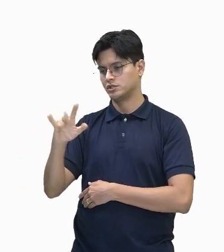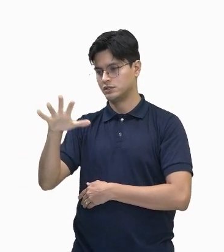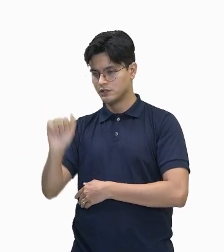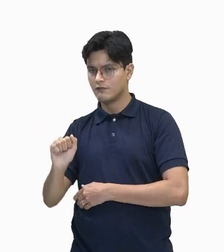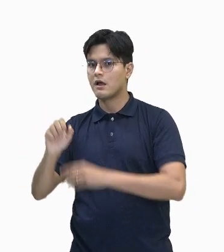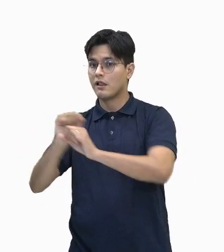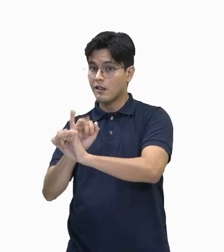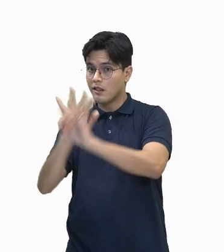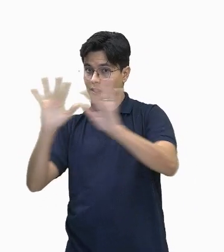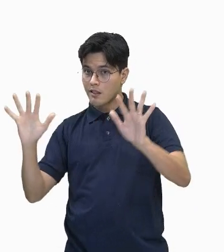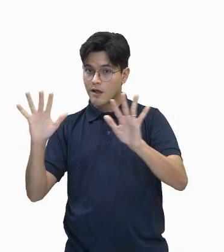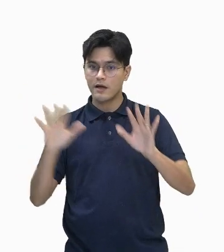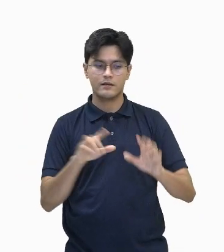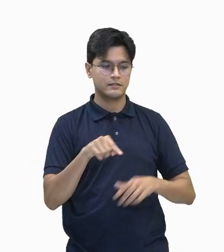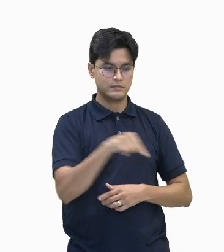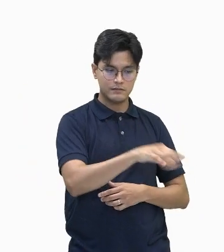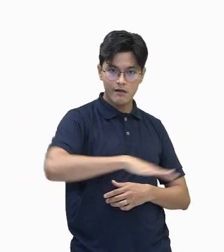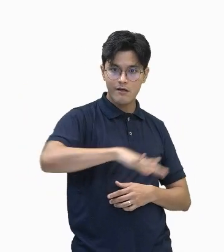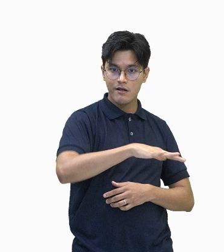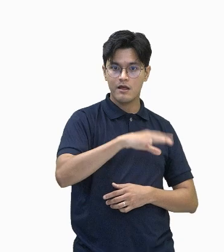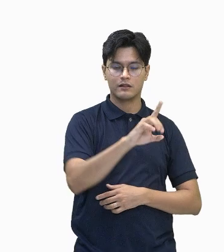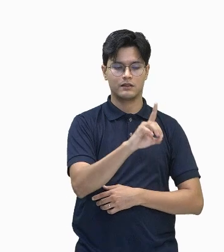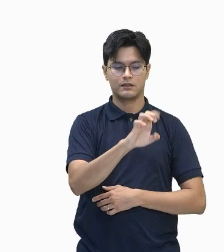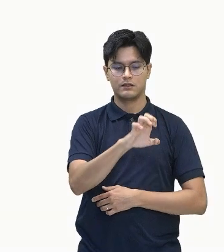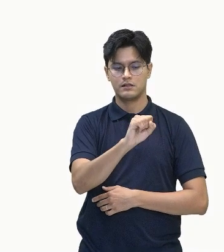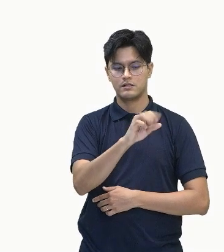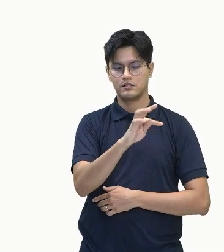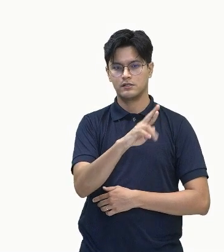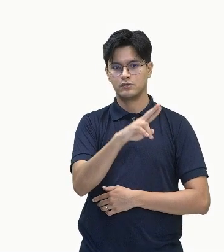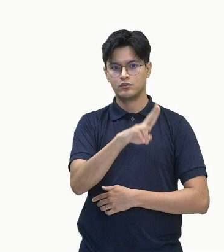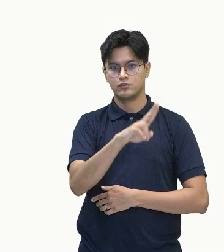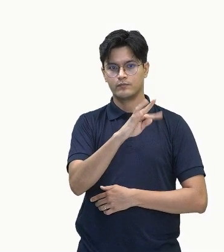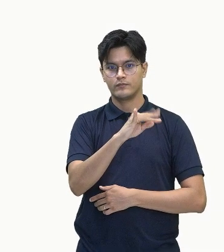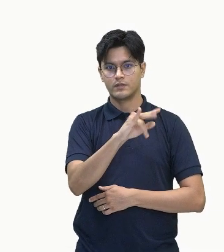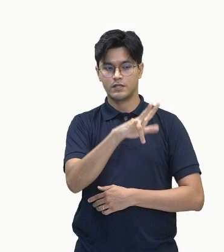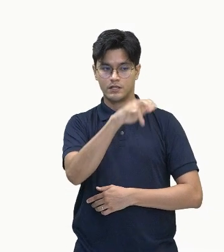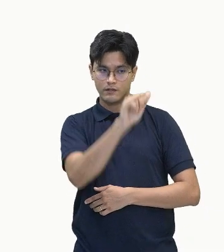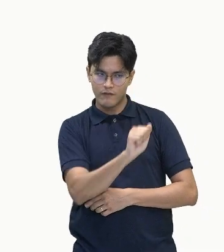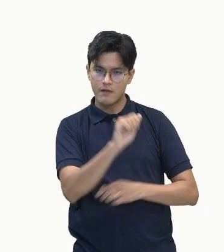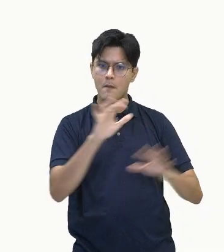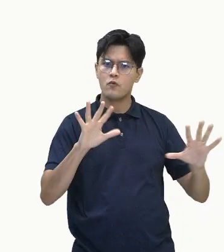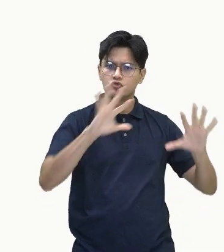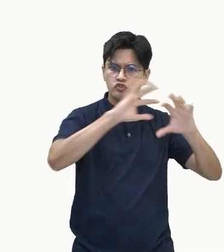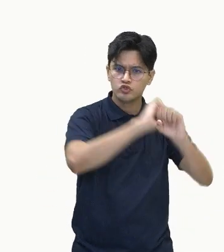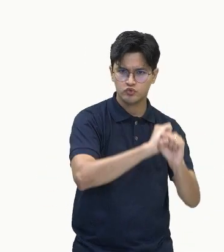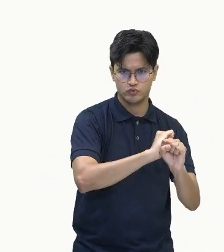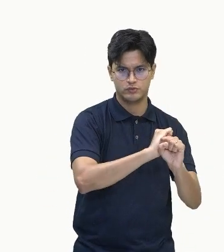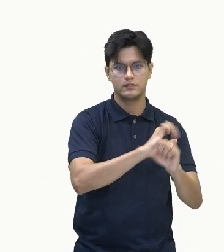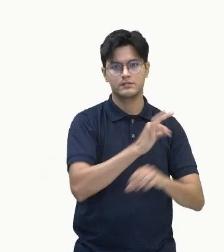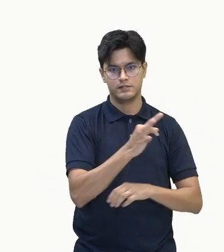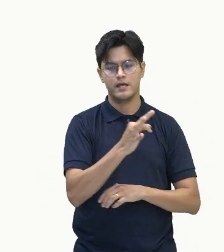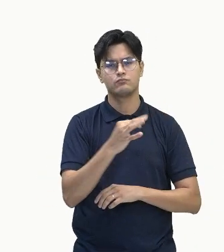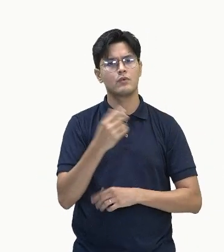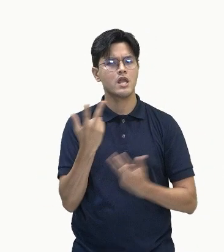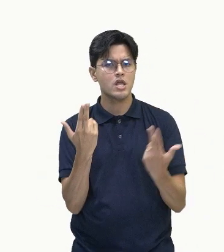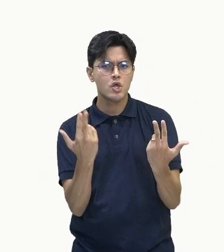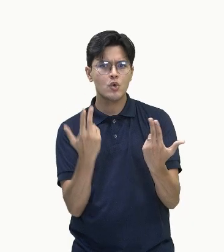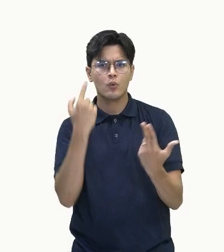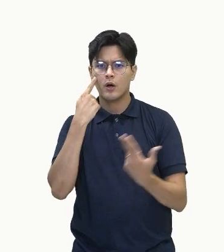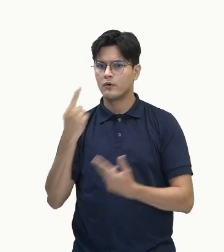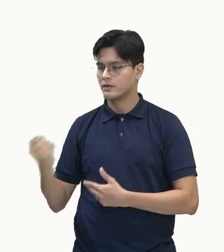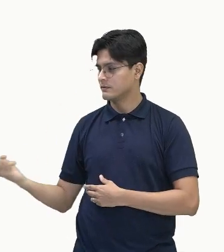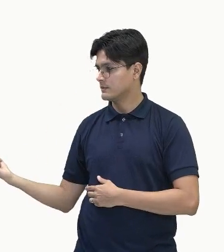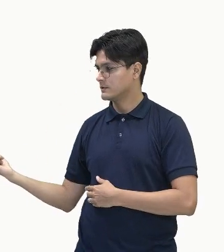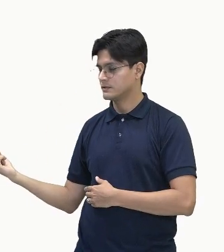escuras, como a gente pode observar nessa imagem que você está vendo aí, da experiência dele, do Thomas Young, que é o experimento da